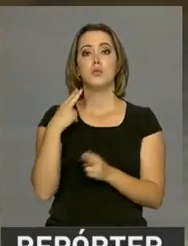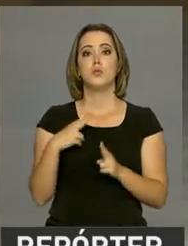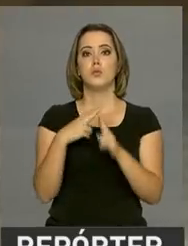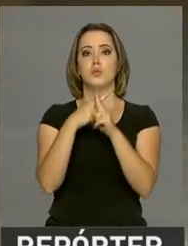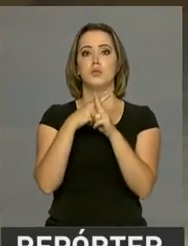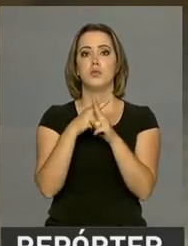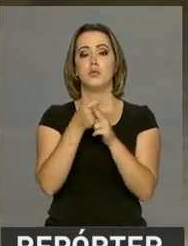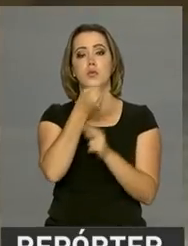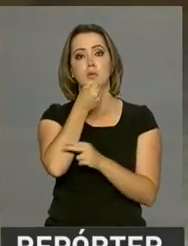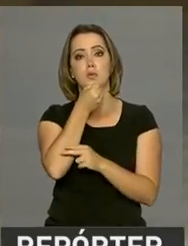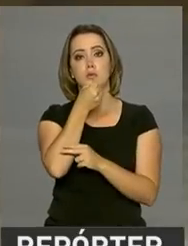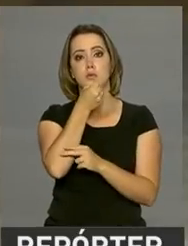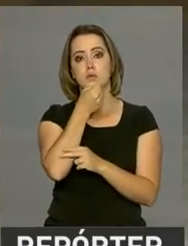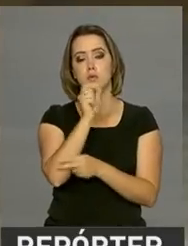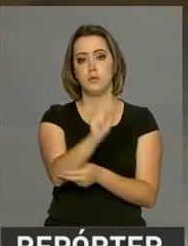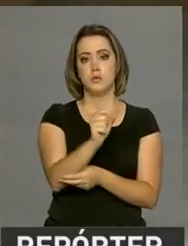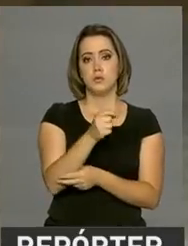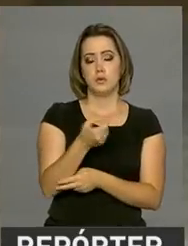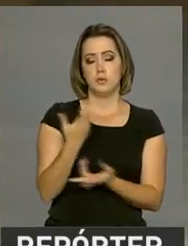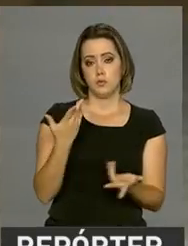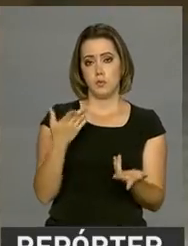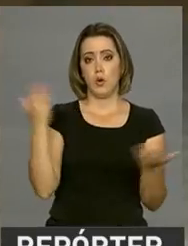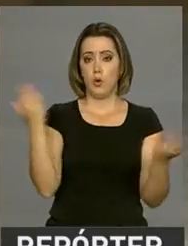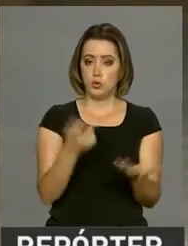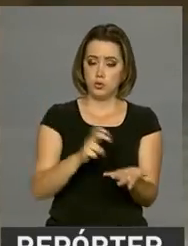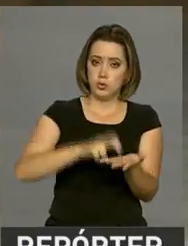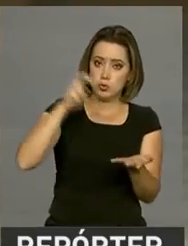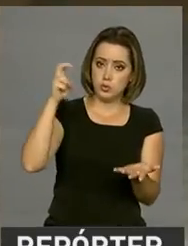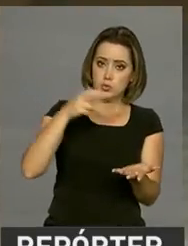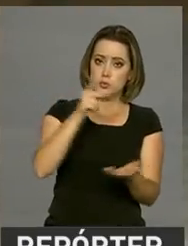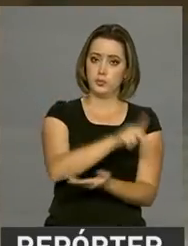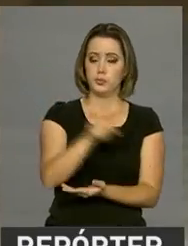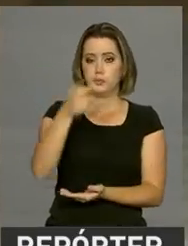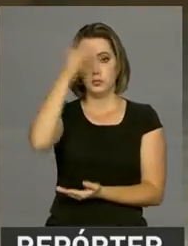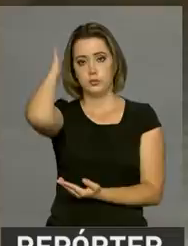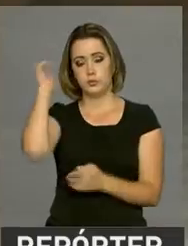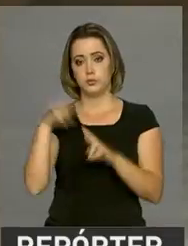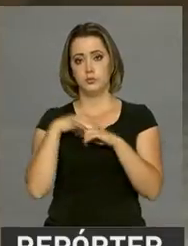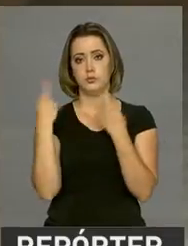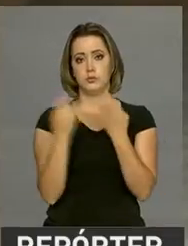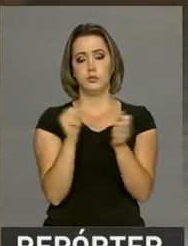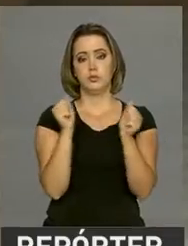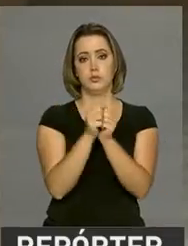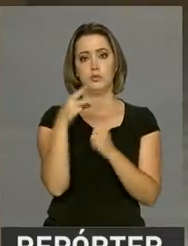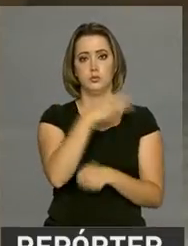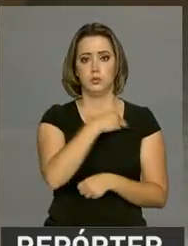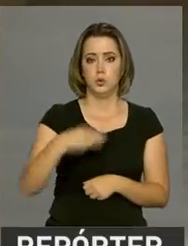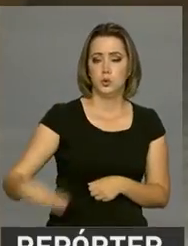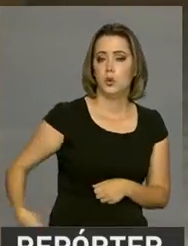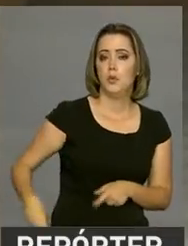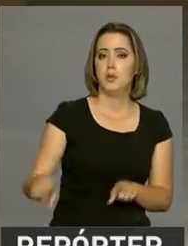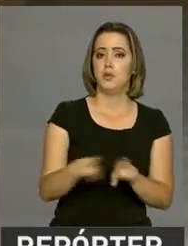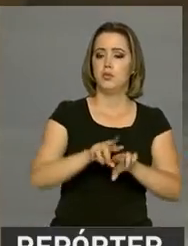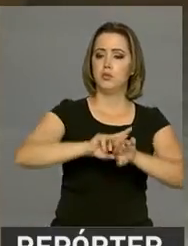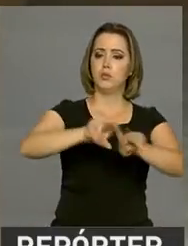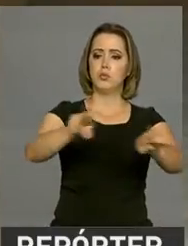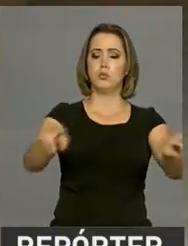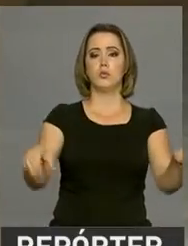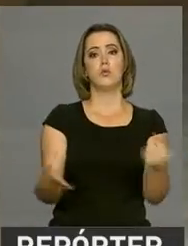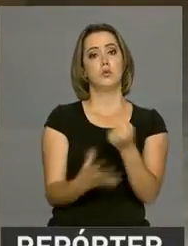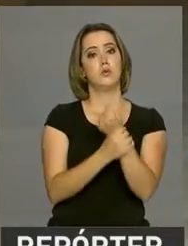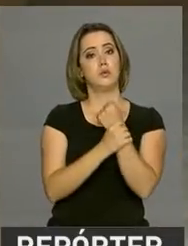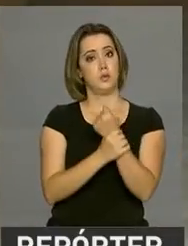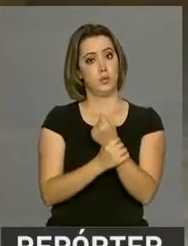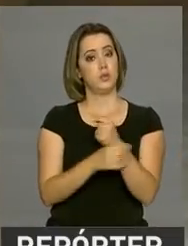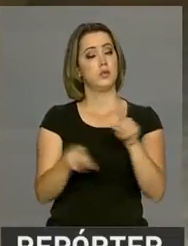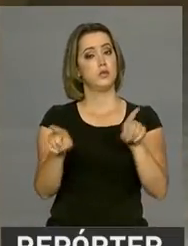conversar com os jornalistas bom e hoje pela manhã o presidente michel temer se reuniu com ministros e autoridades de segurança pública e